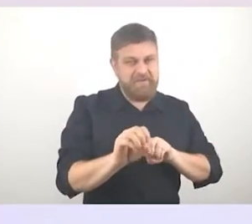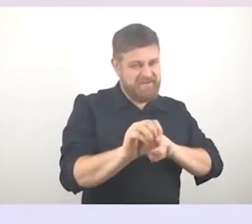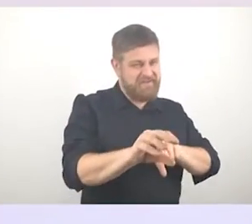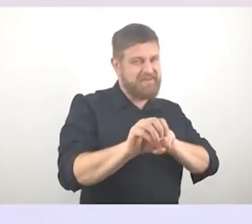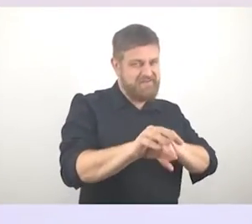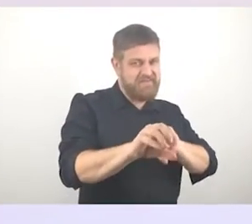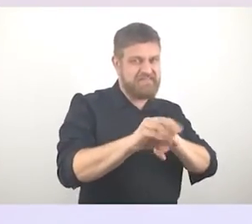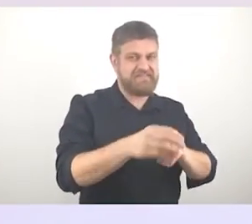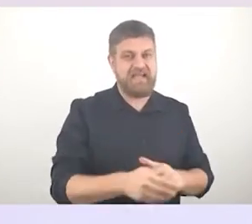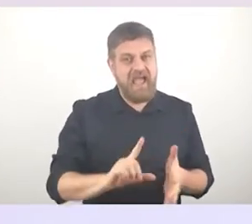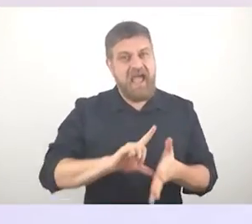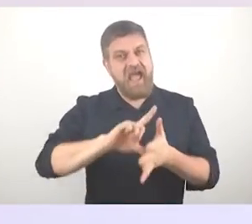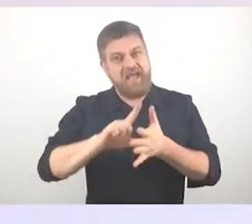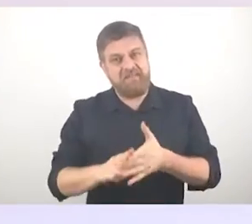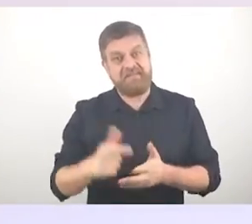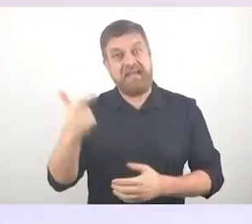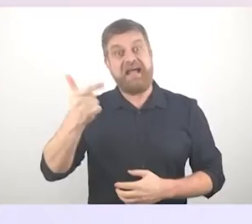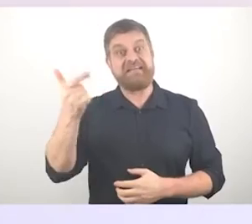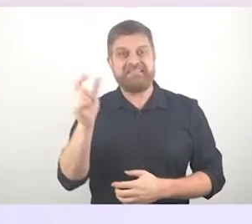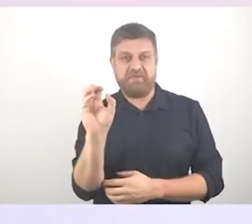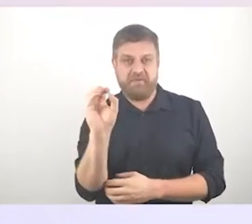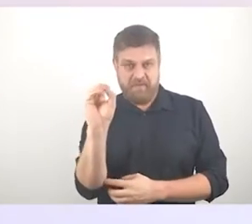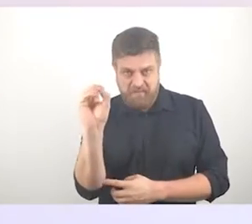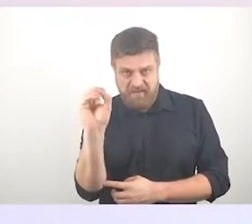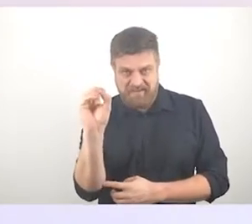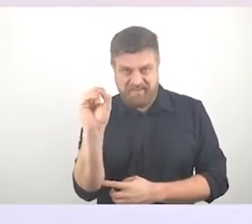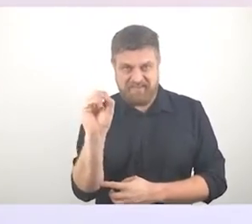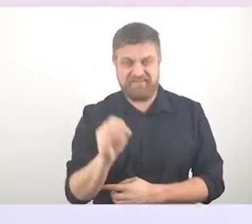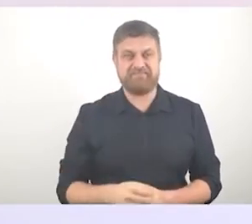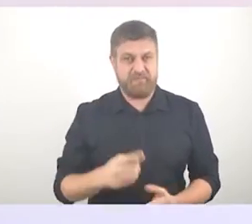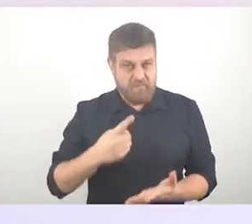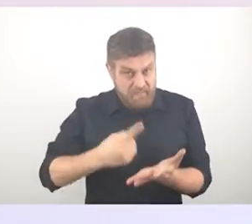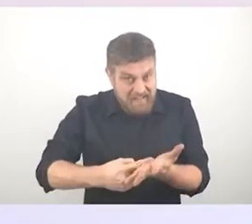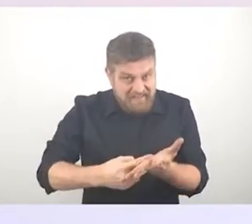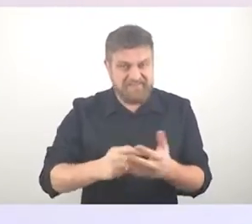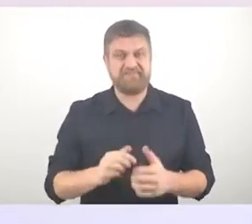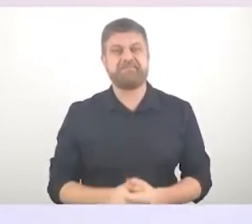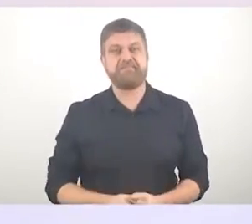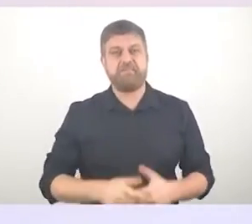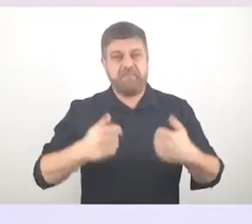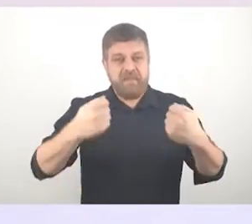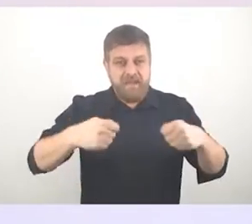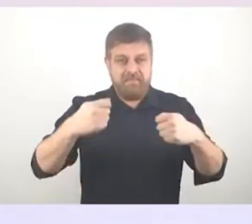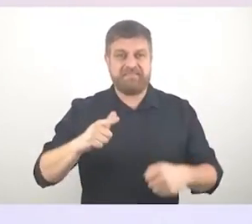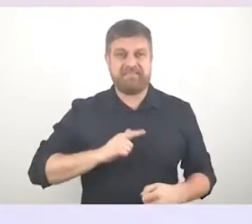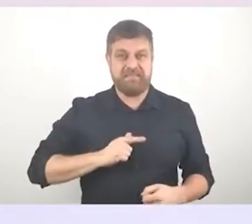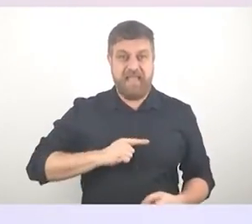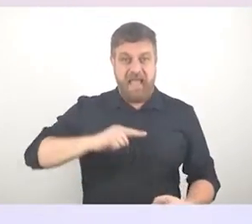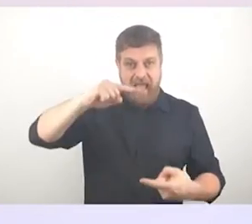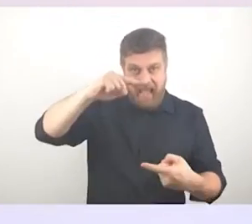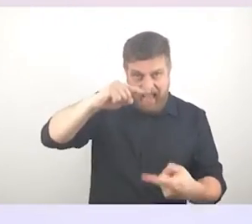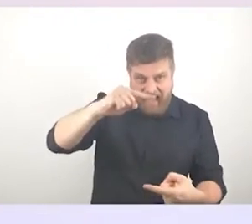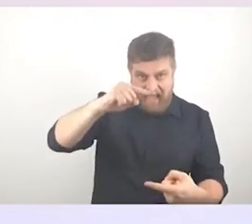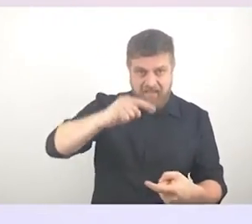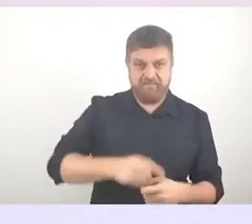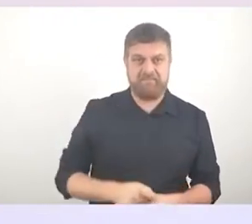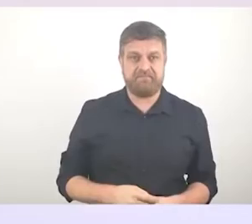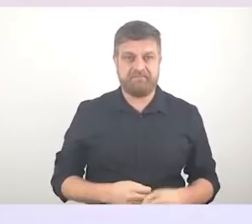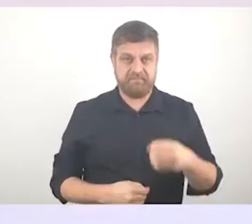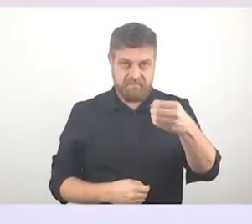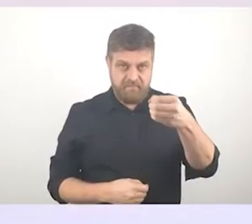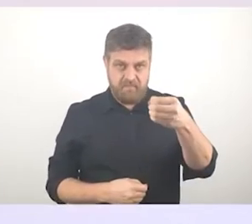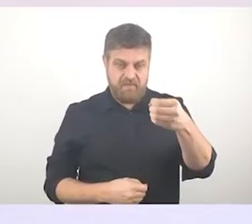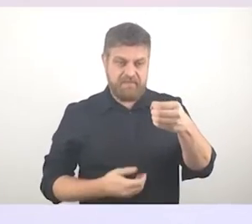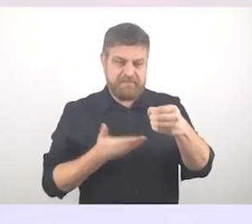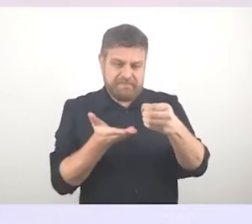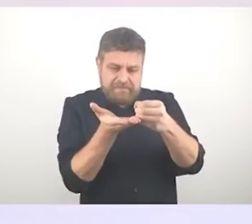construir uma dessa daqui e depois a gente transfere para construir a outra. A gente vai precisar pegar a garrafa e